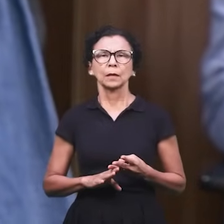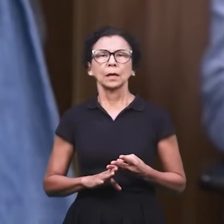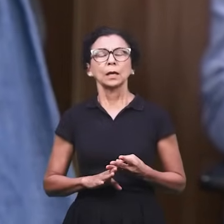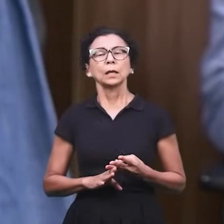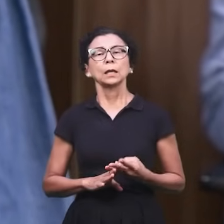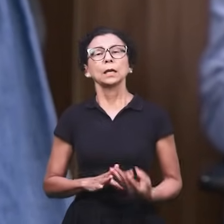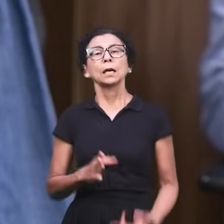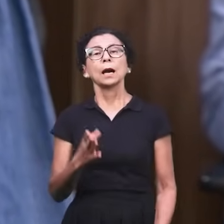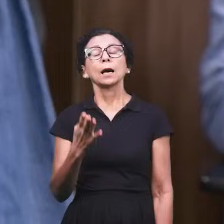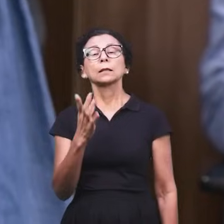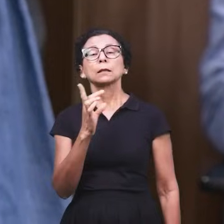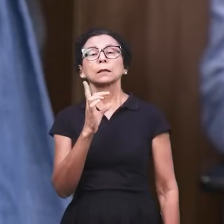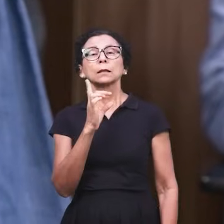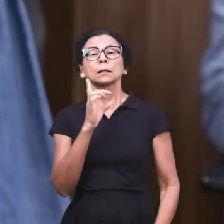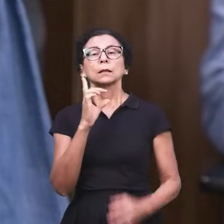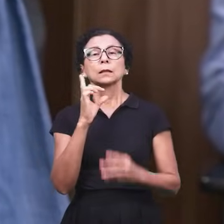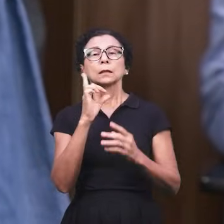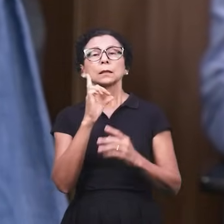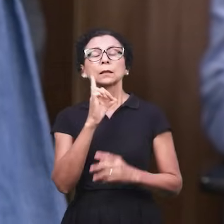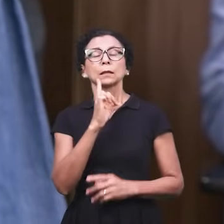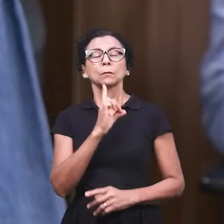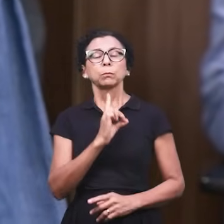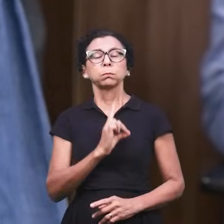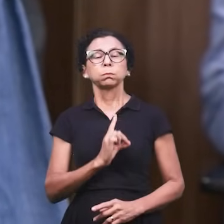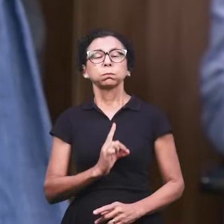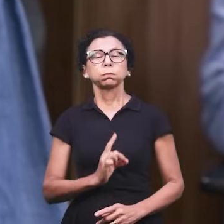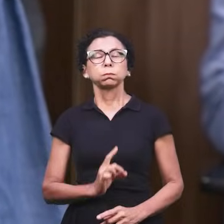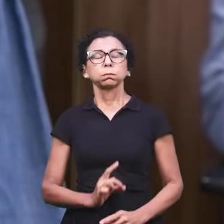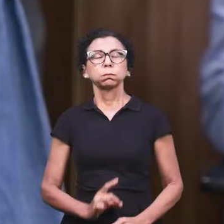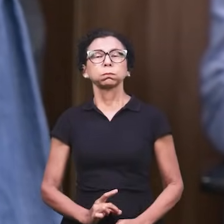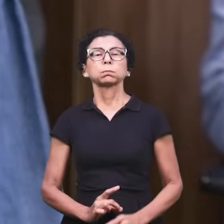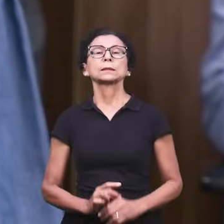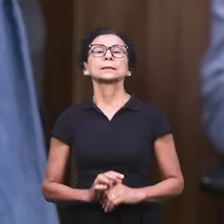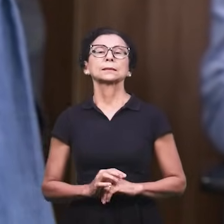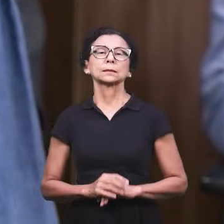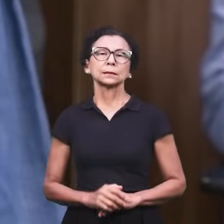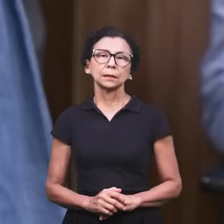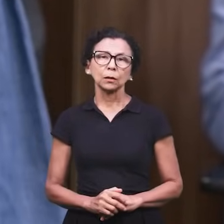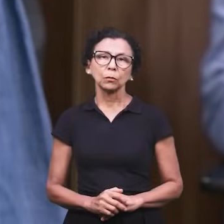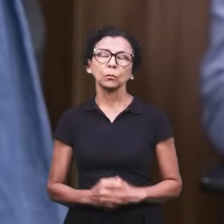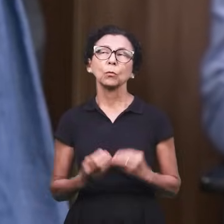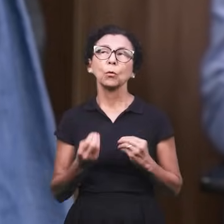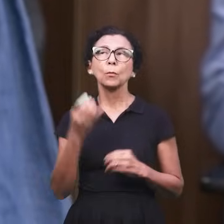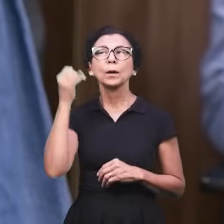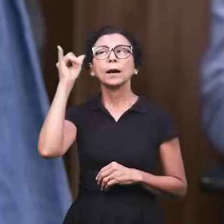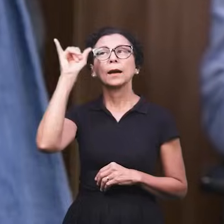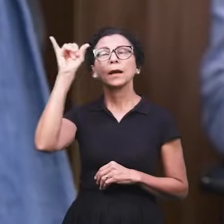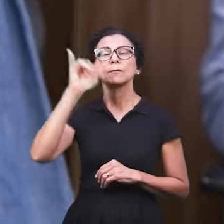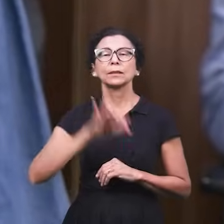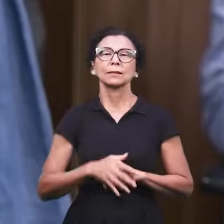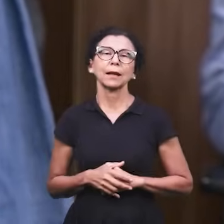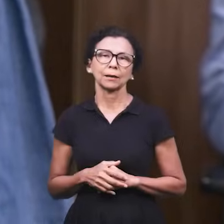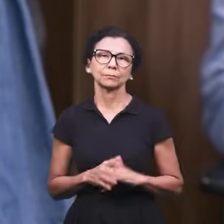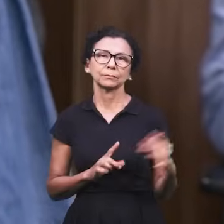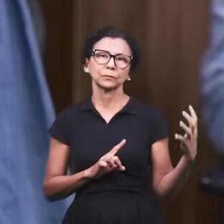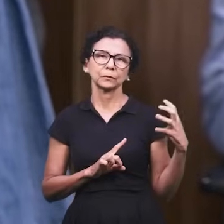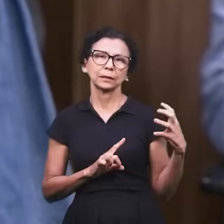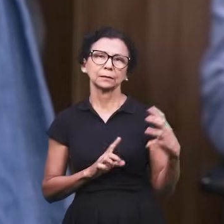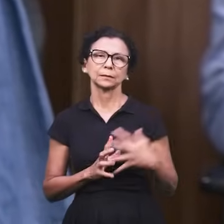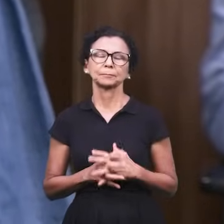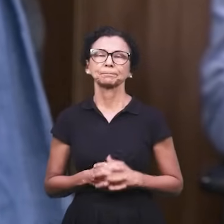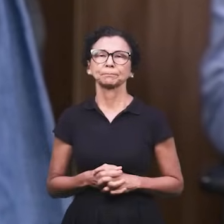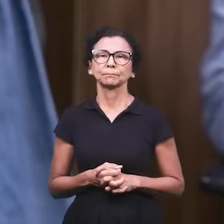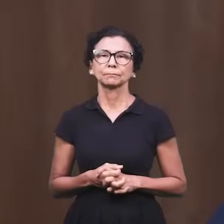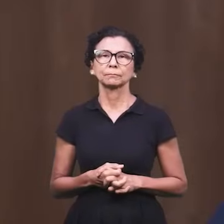que abala o jovem do mundo. Como a gente lida com isso para que essas questões não venham nos abalar como tem abalado o jovem do